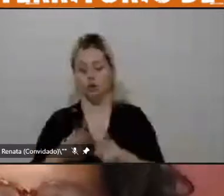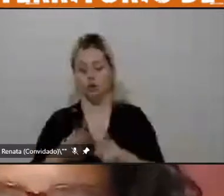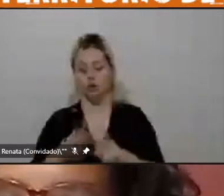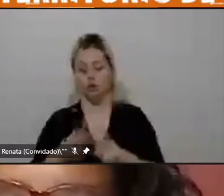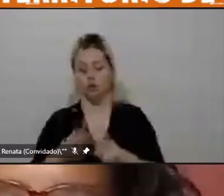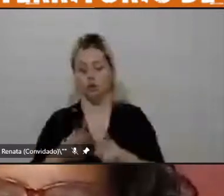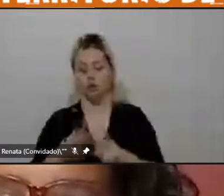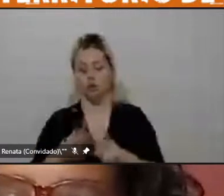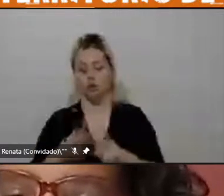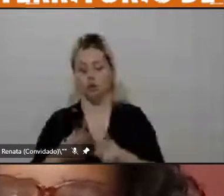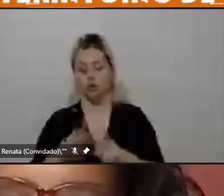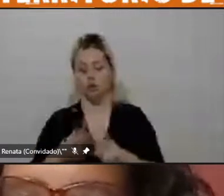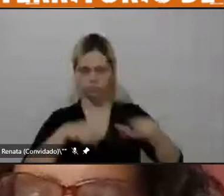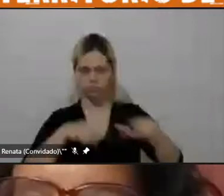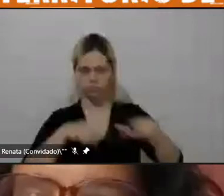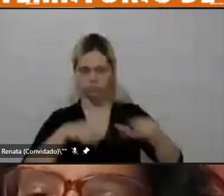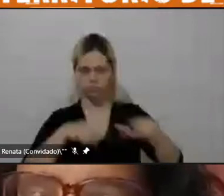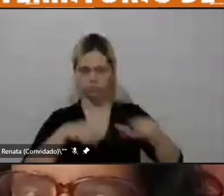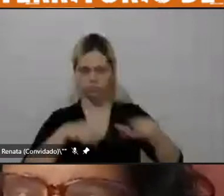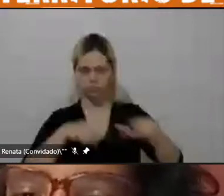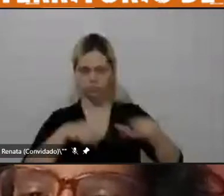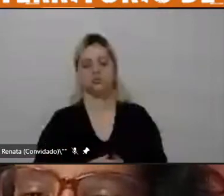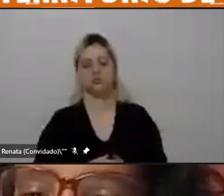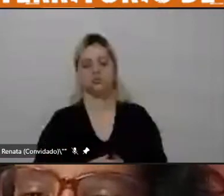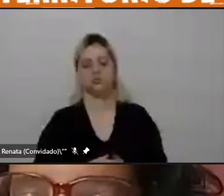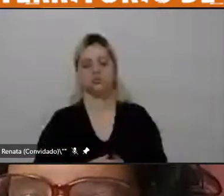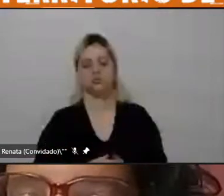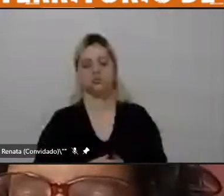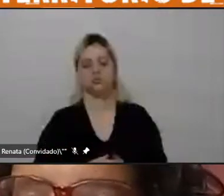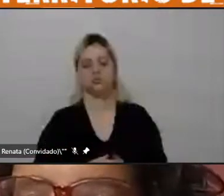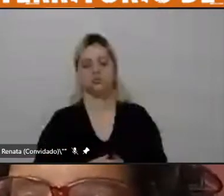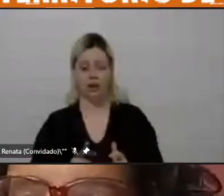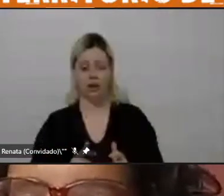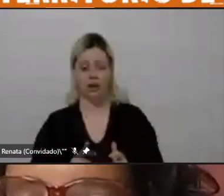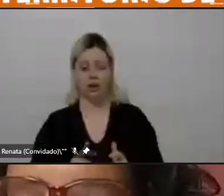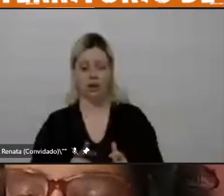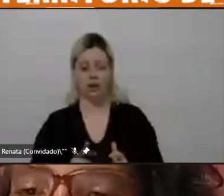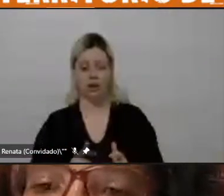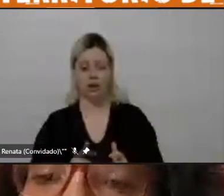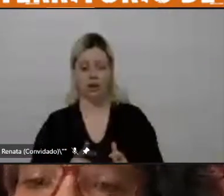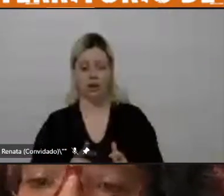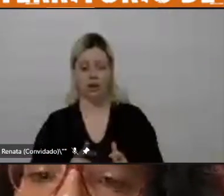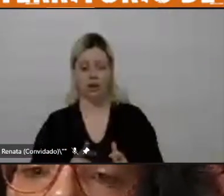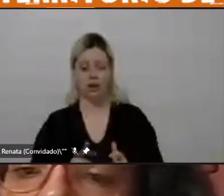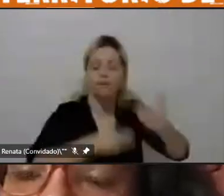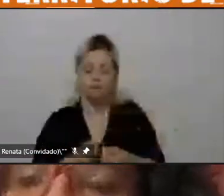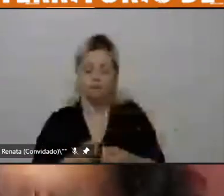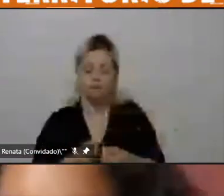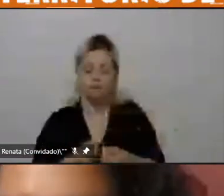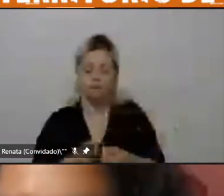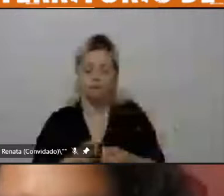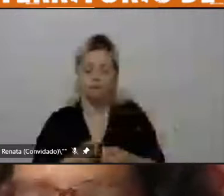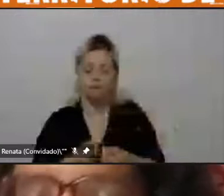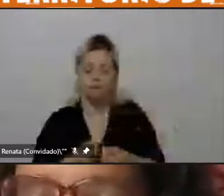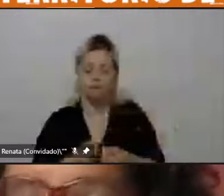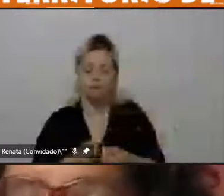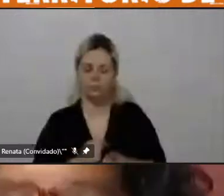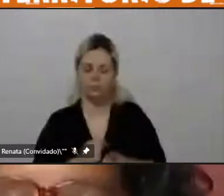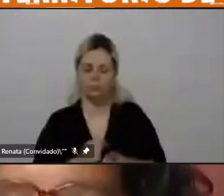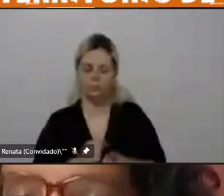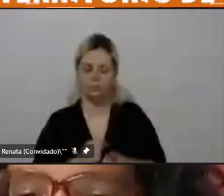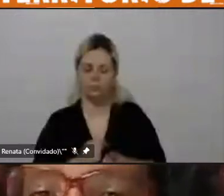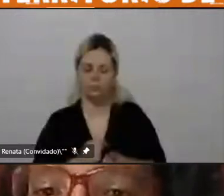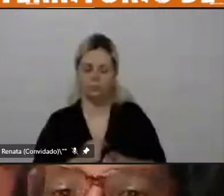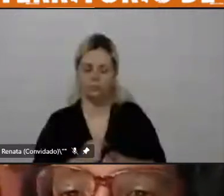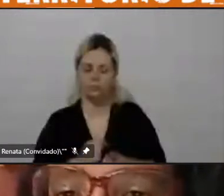sobre esses lugares e como o avanço do capital, né, como o neoliberalismo, ele tem